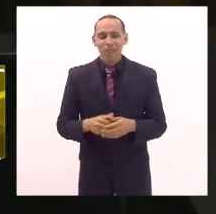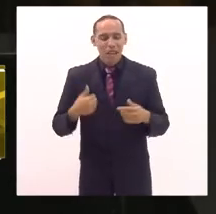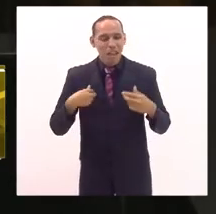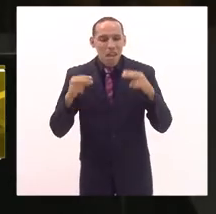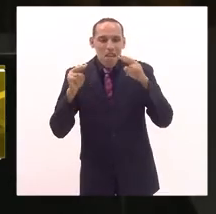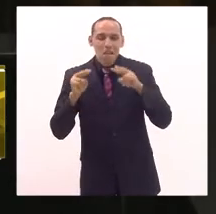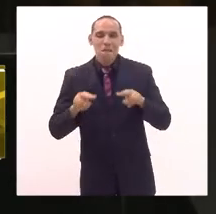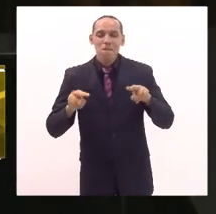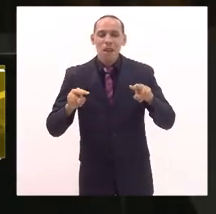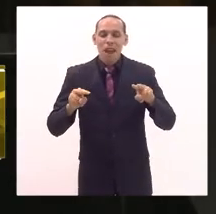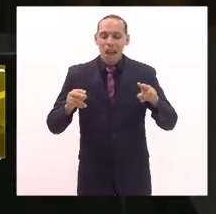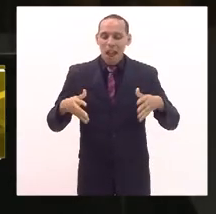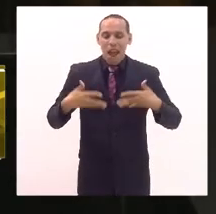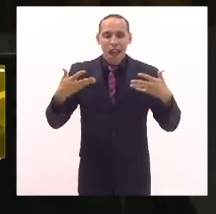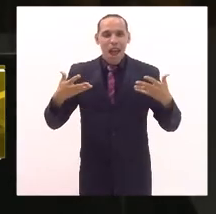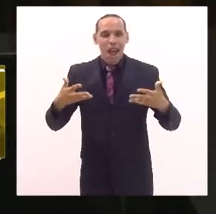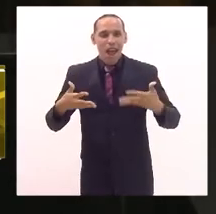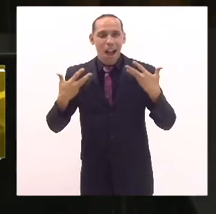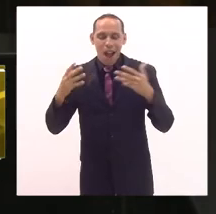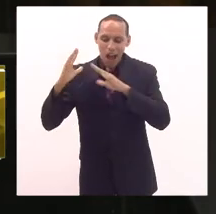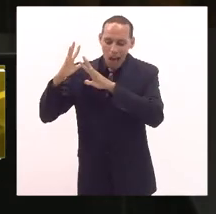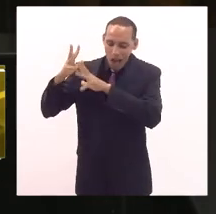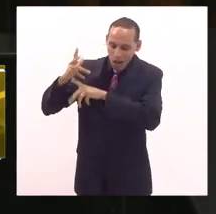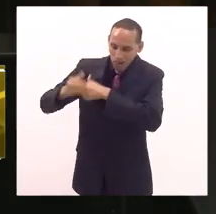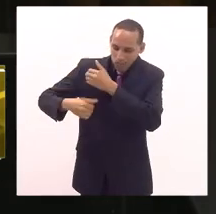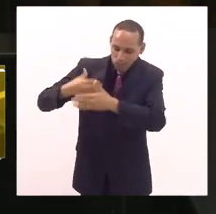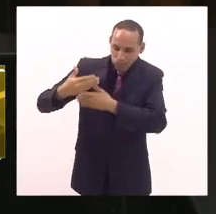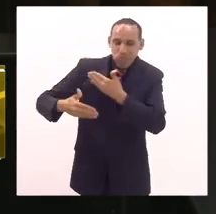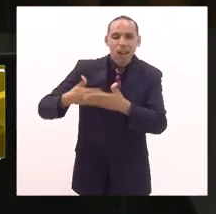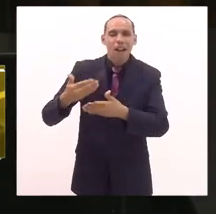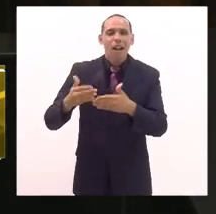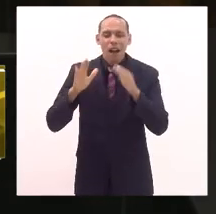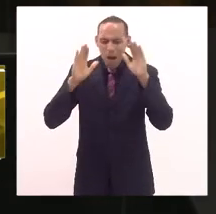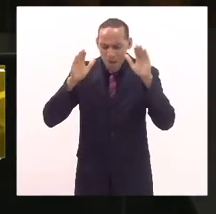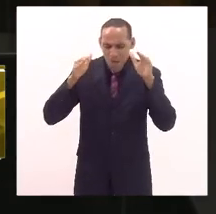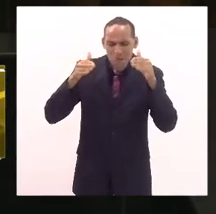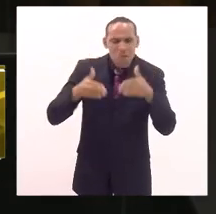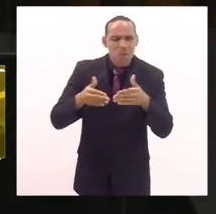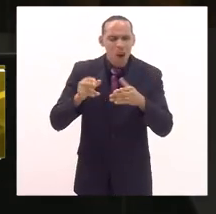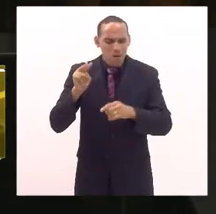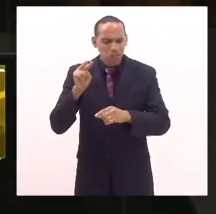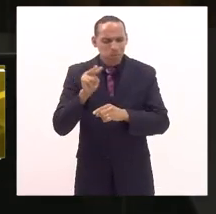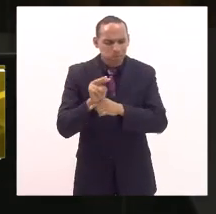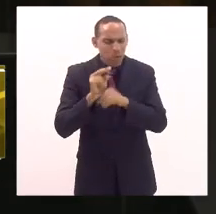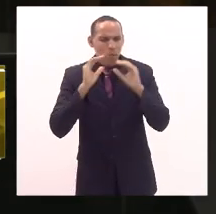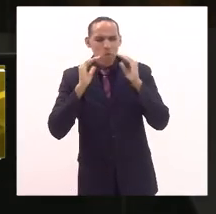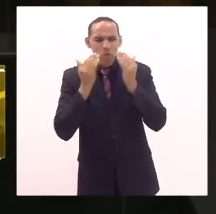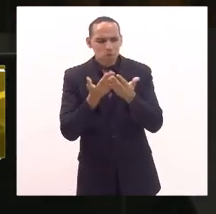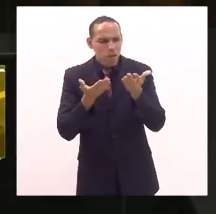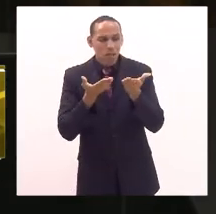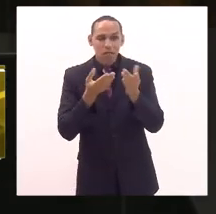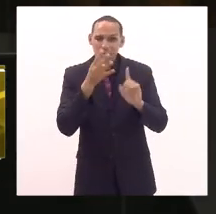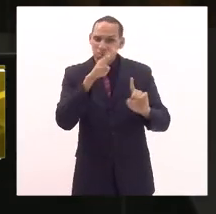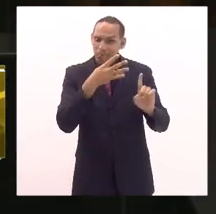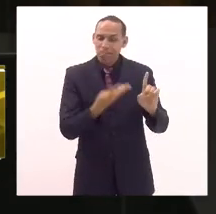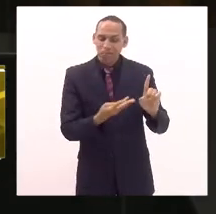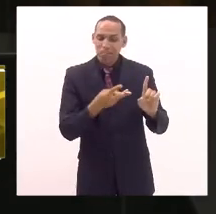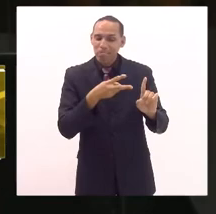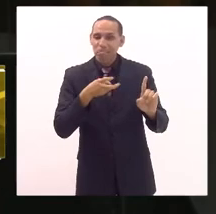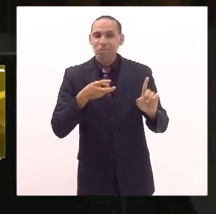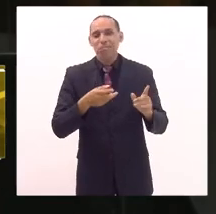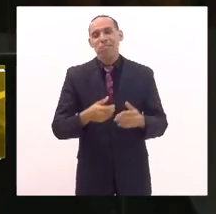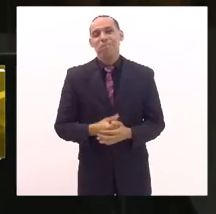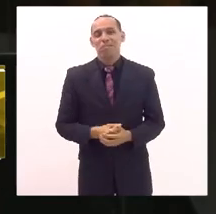o reconhecimento da carreira dedicada inteiramente à segurança da comunidade nessa homenagem.